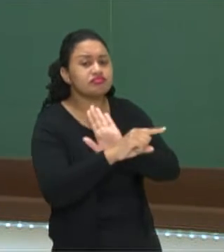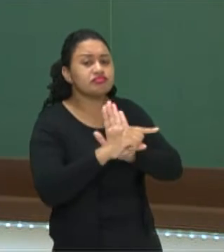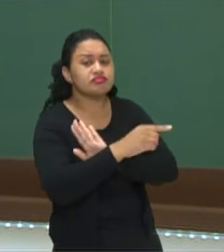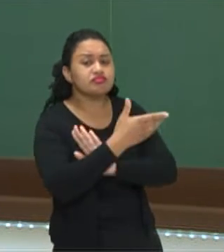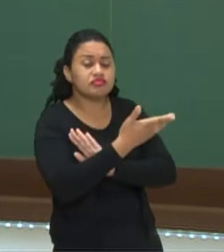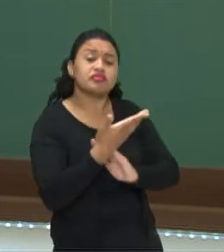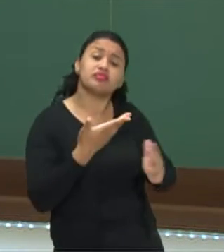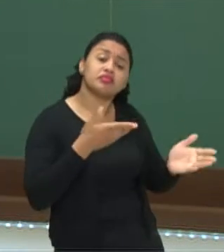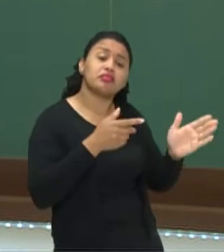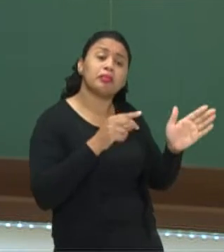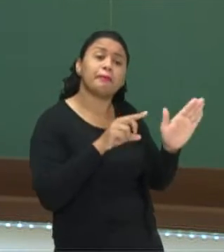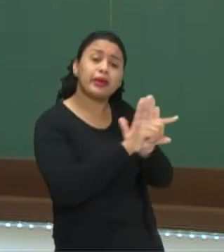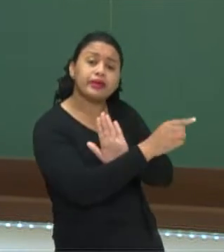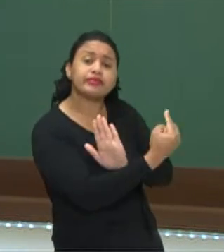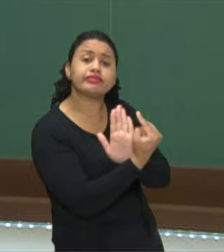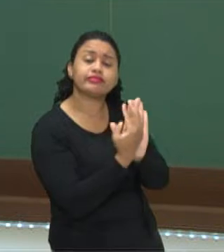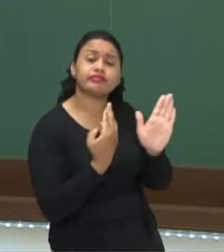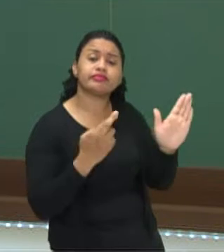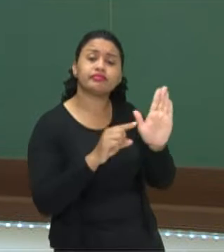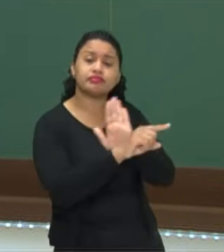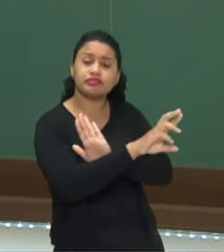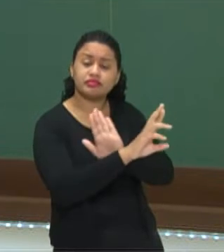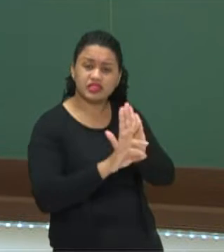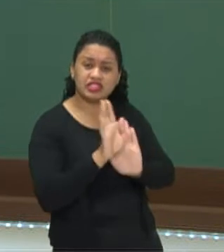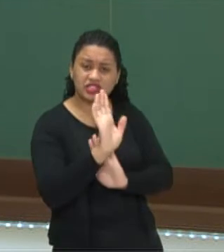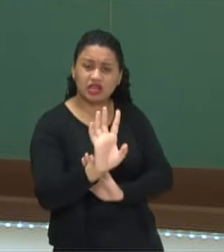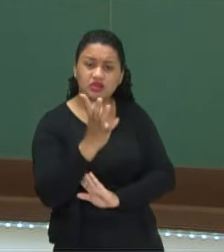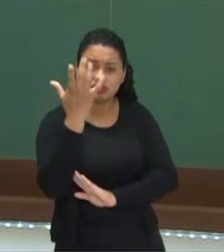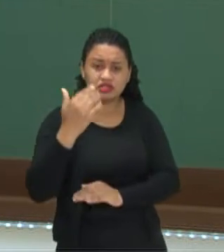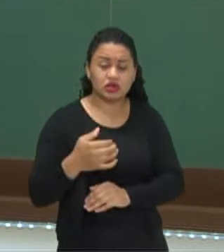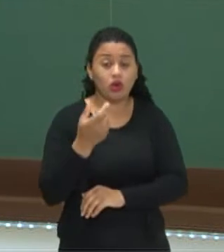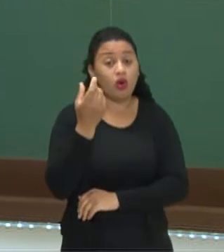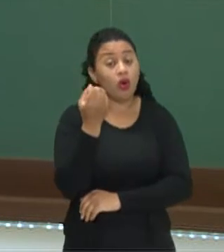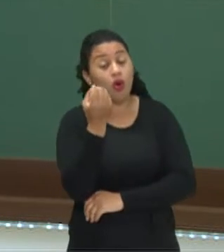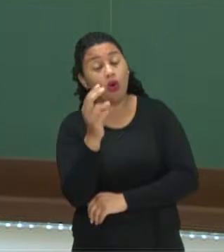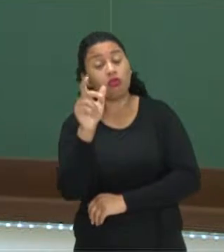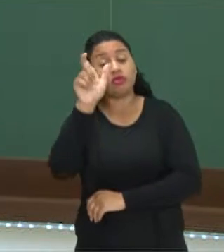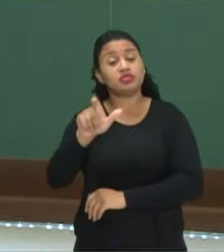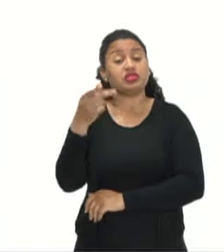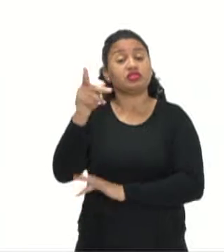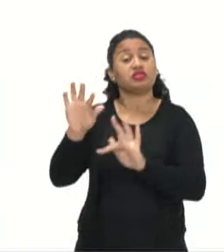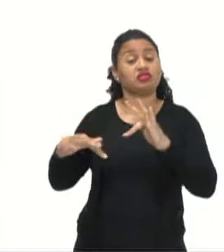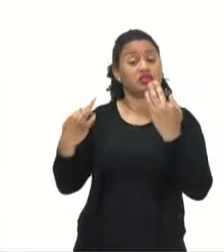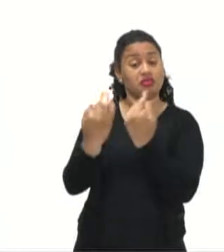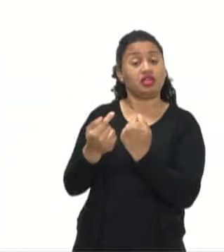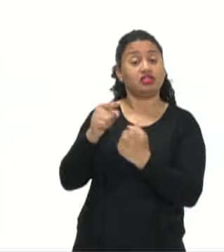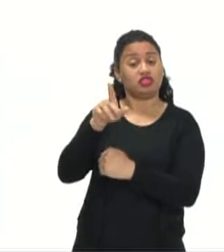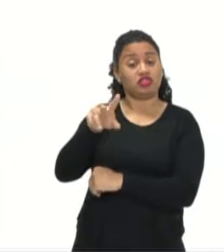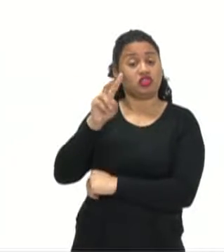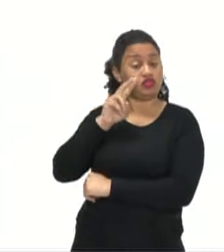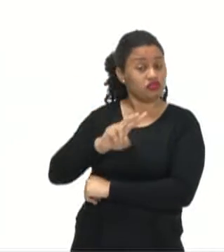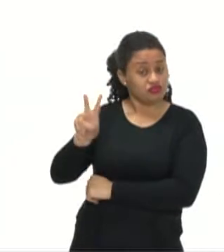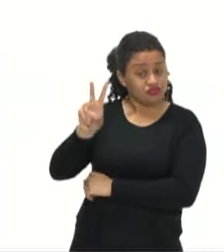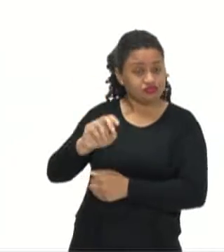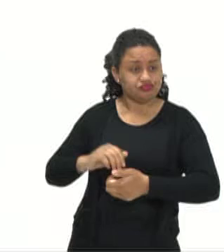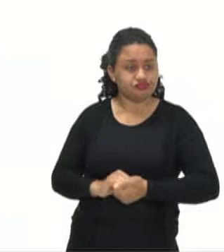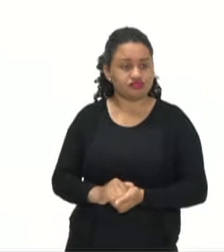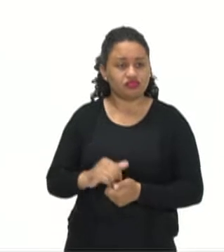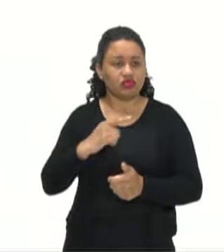entrevistou? Ou já entrevistou alguém da sua família que você tenha visto? Existem programas de